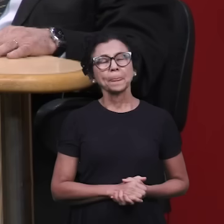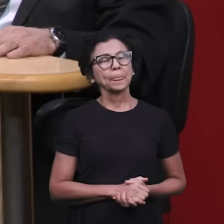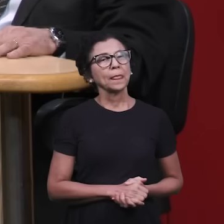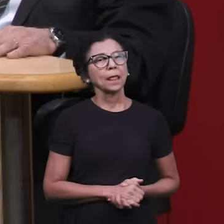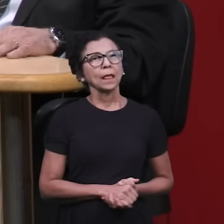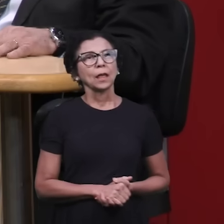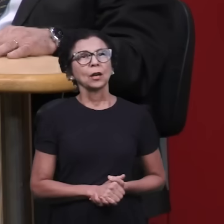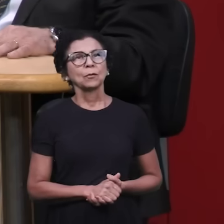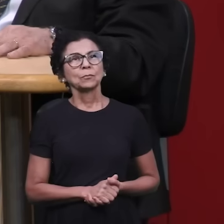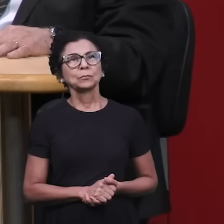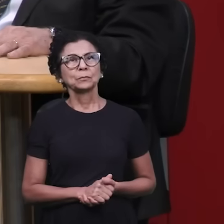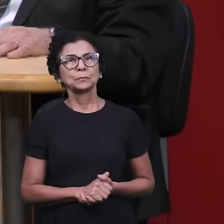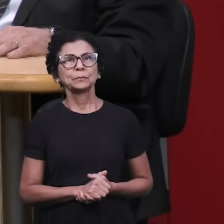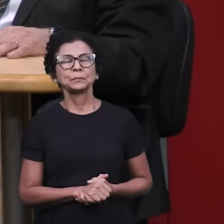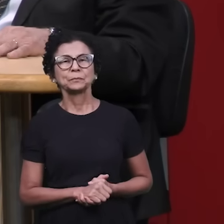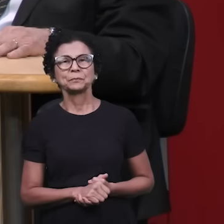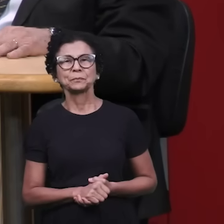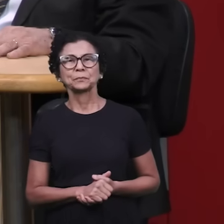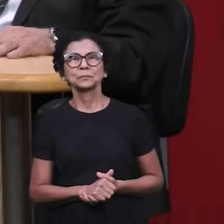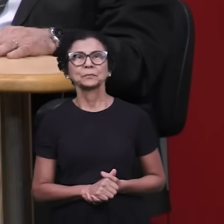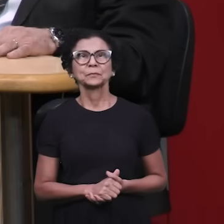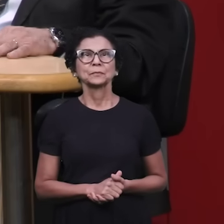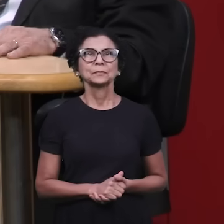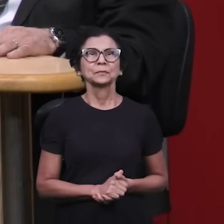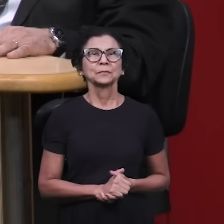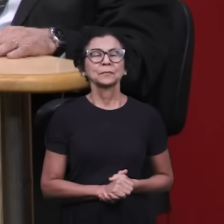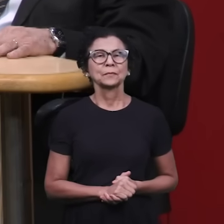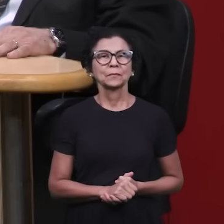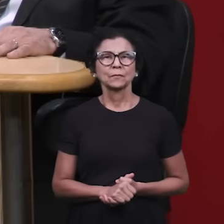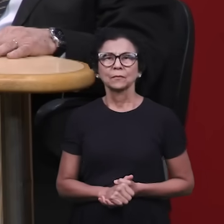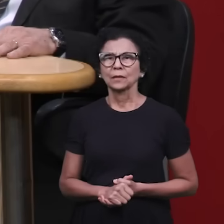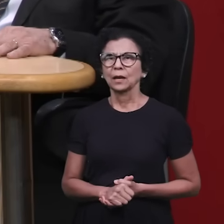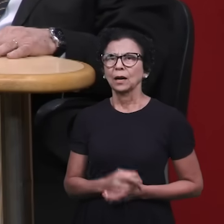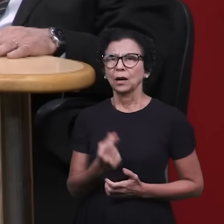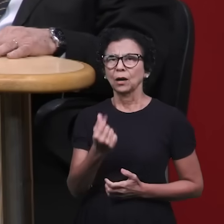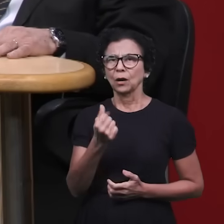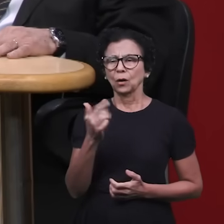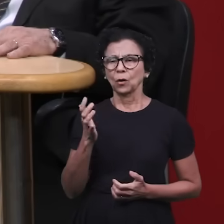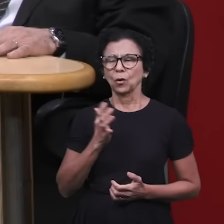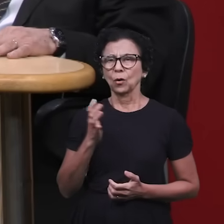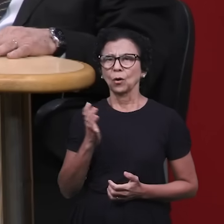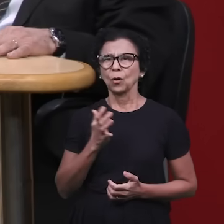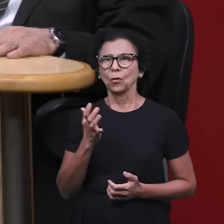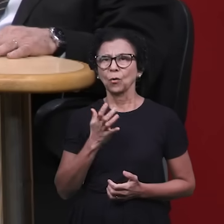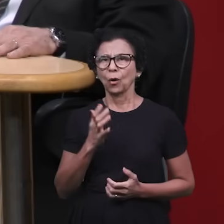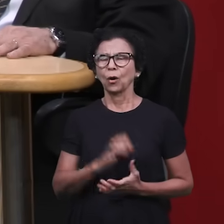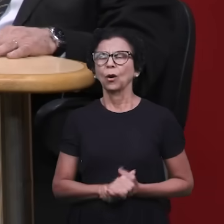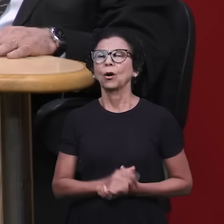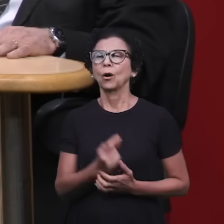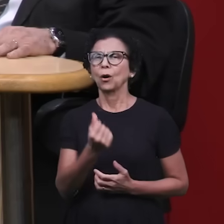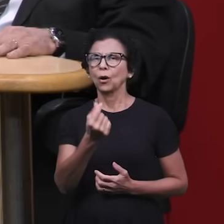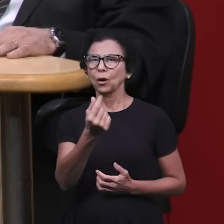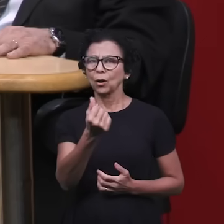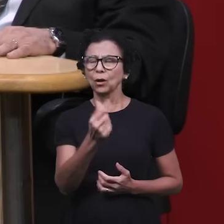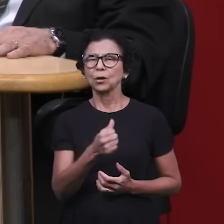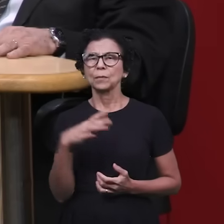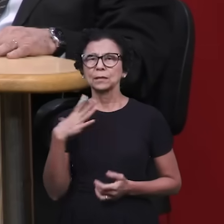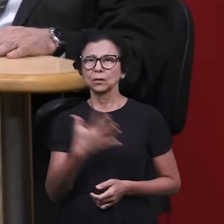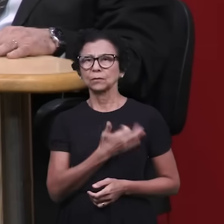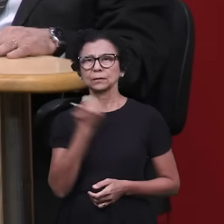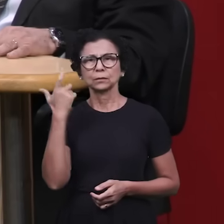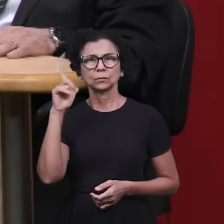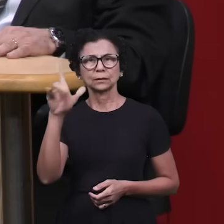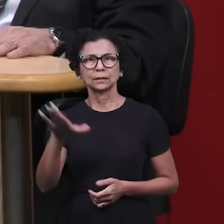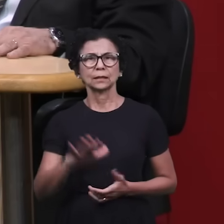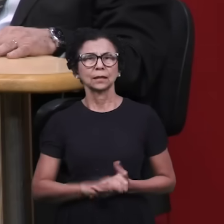mais cedo, quanto mais rápido as moedas tilintarem no cofre, mais rápido será a sua salvação. Alguma coisa mais ou menos assim.